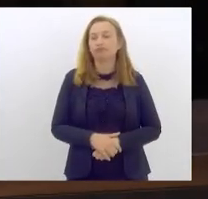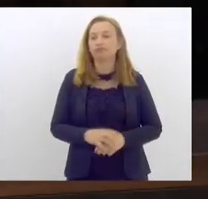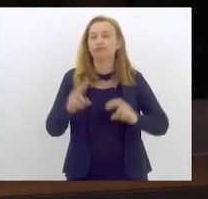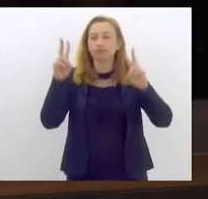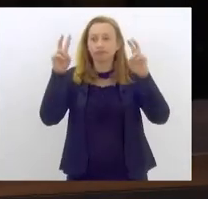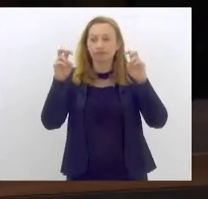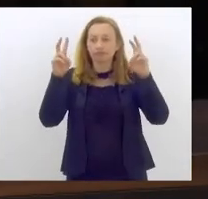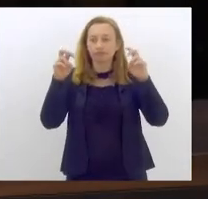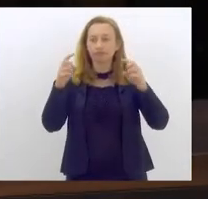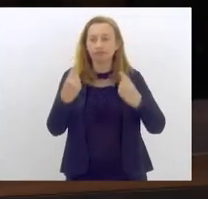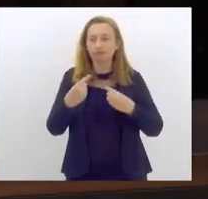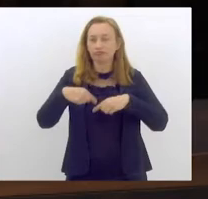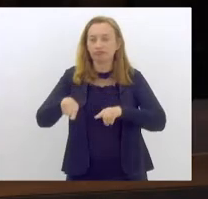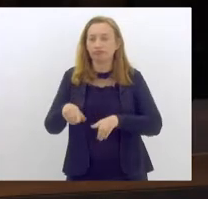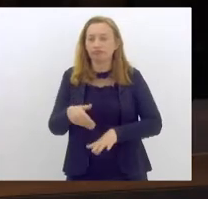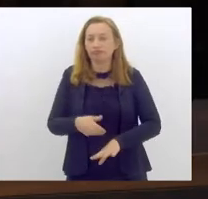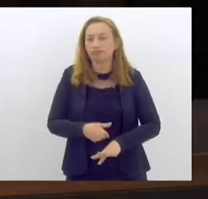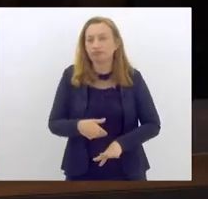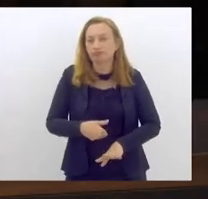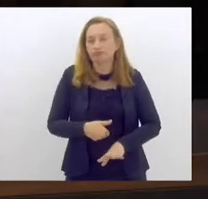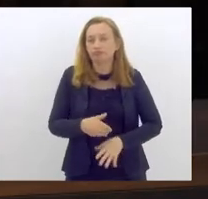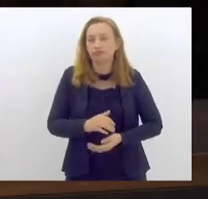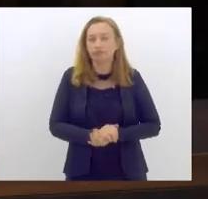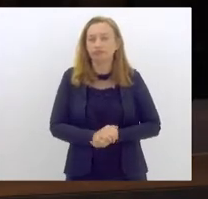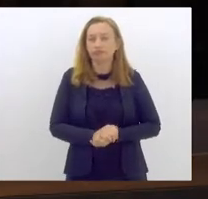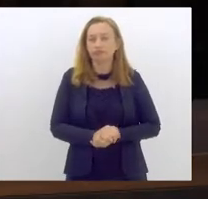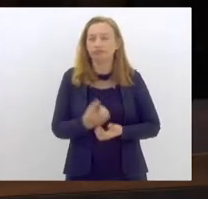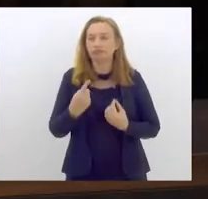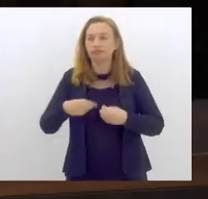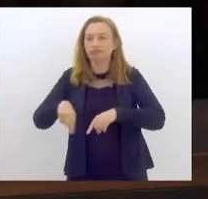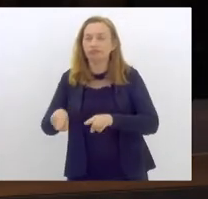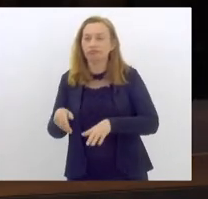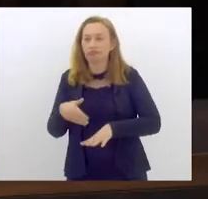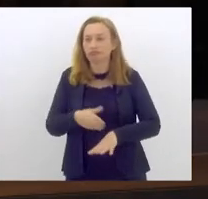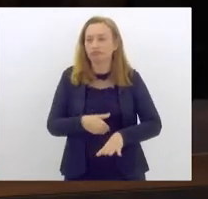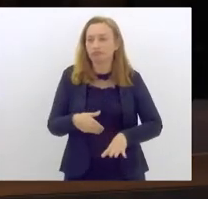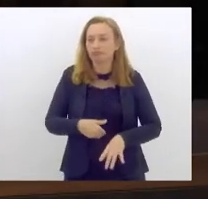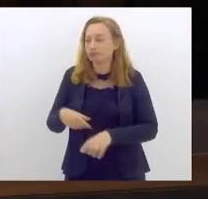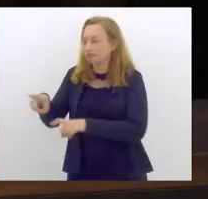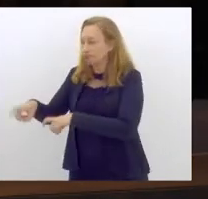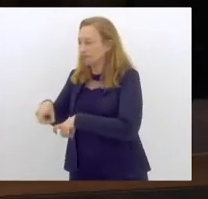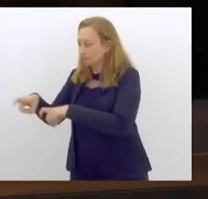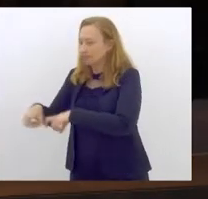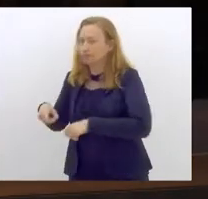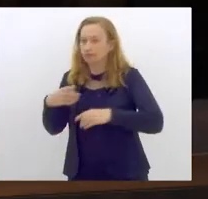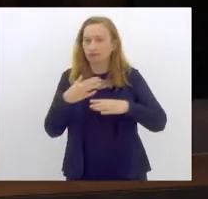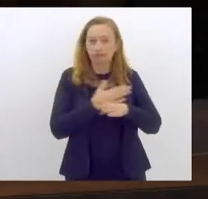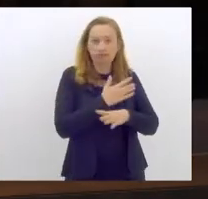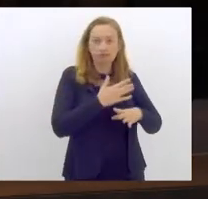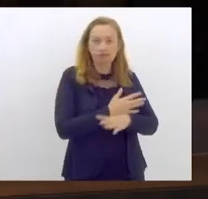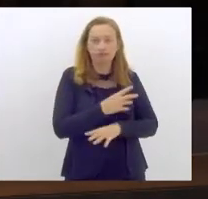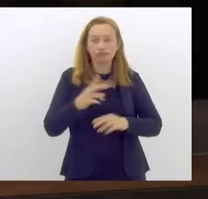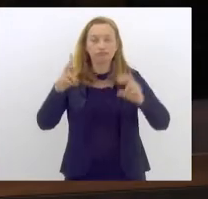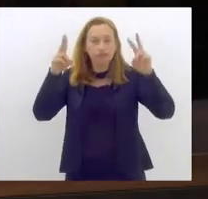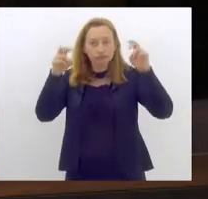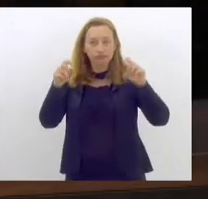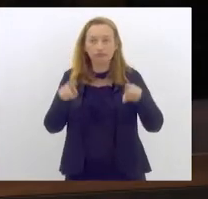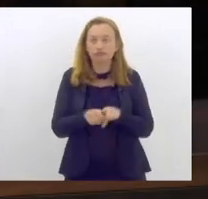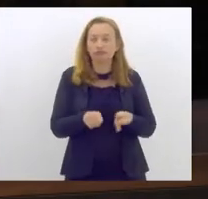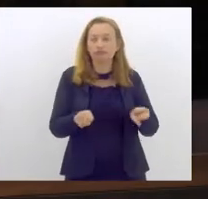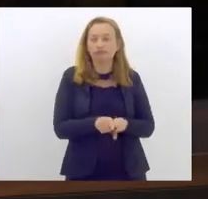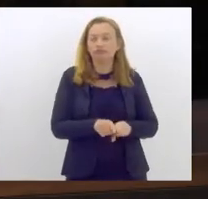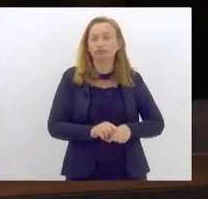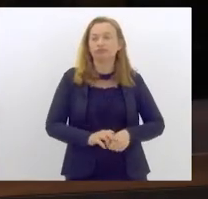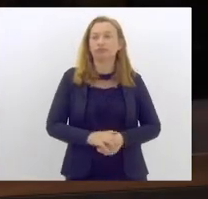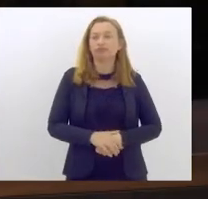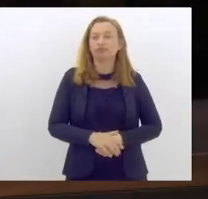do combate à fome do combate à fome no campo e na cidade ele é um tema que também tem que